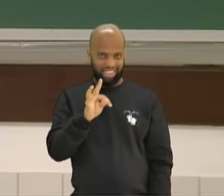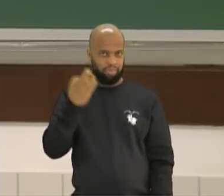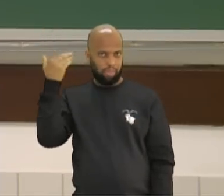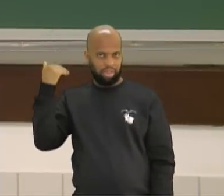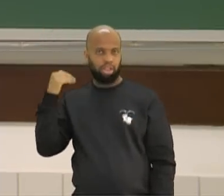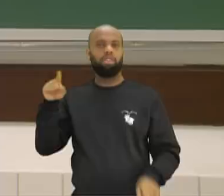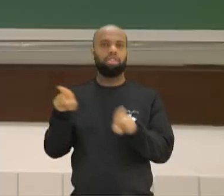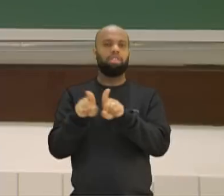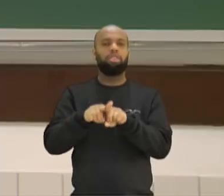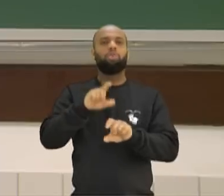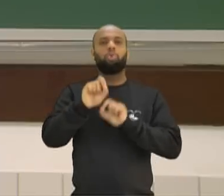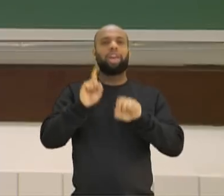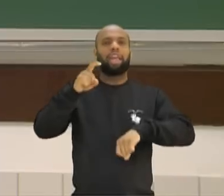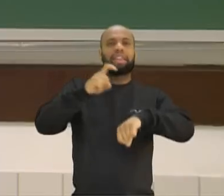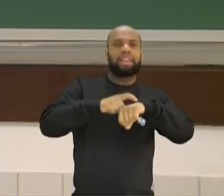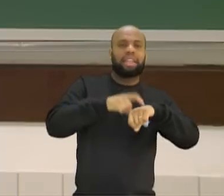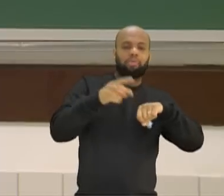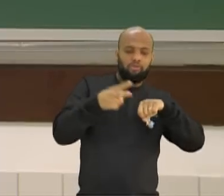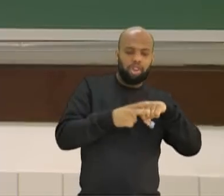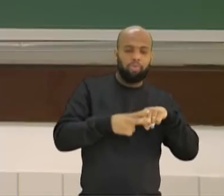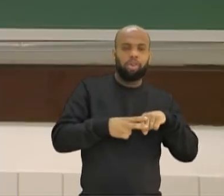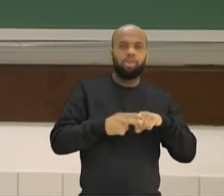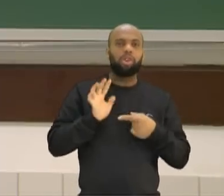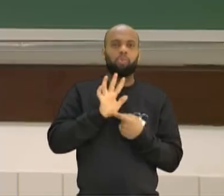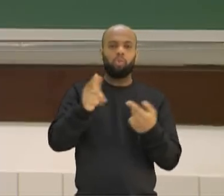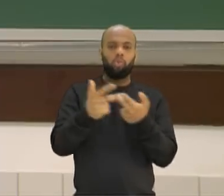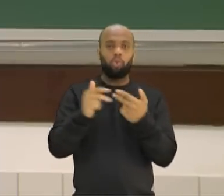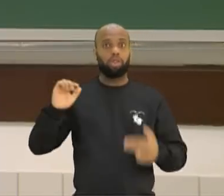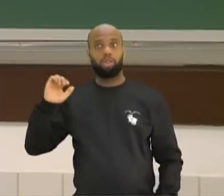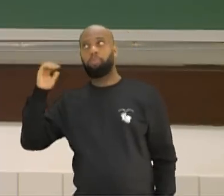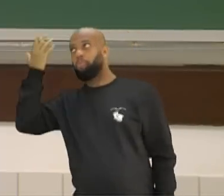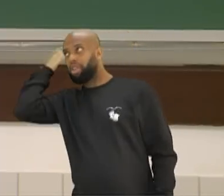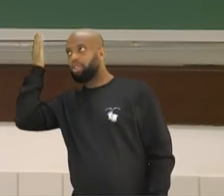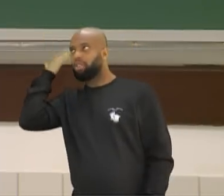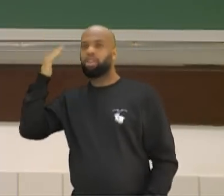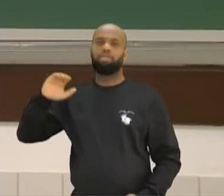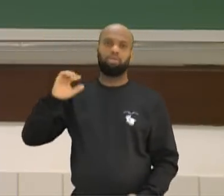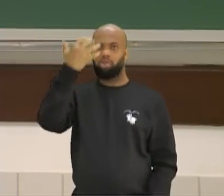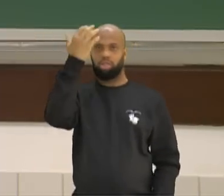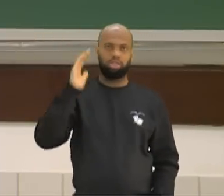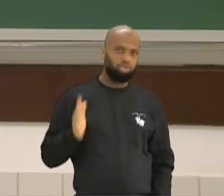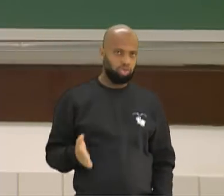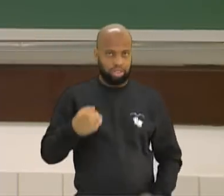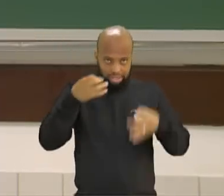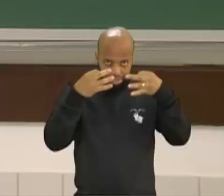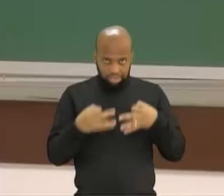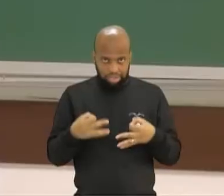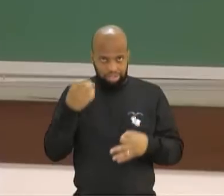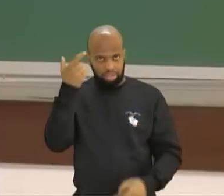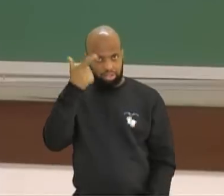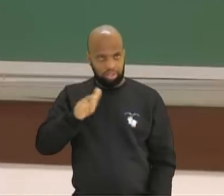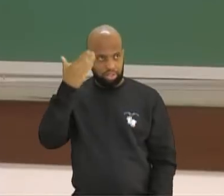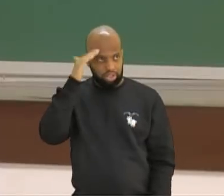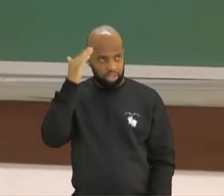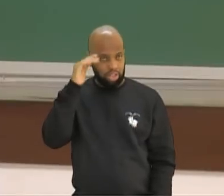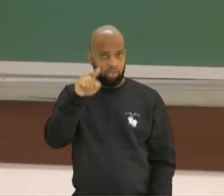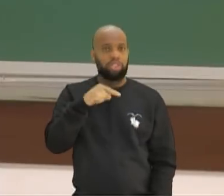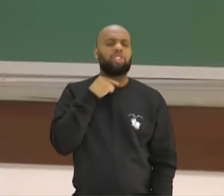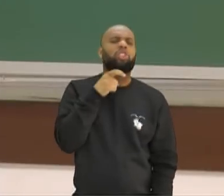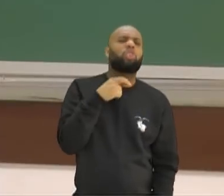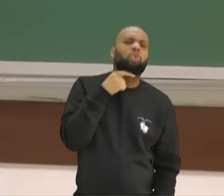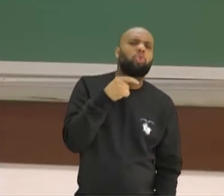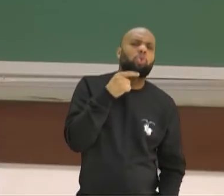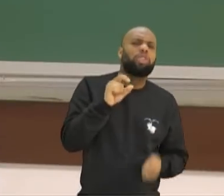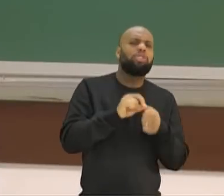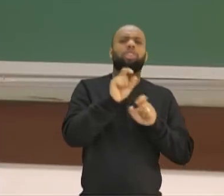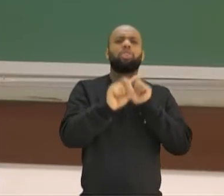tempo verbal que fala sobre as ações que estavam acontecendo. Você já sabe de cor e salteado. Tudo certinho? Mas e aí? Ficou com dúvida? O que você